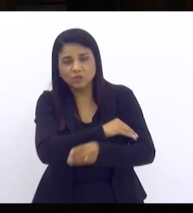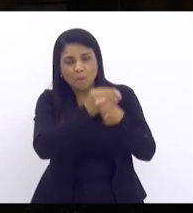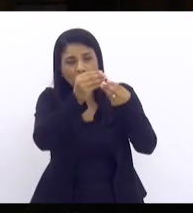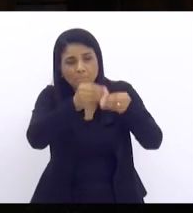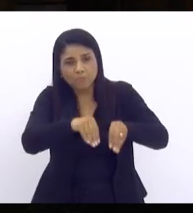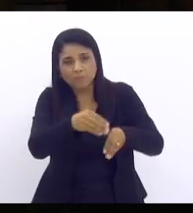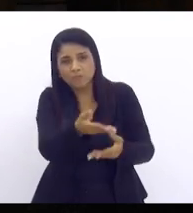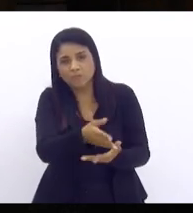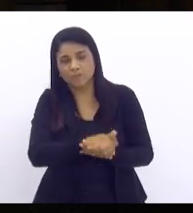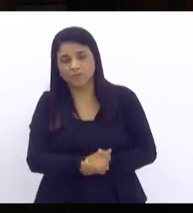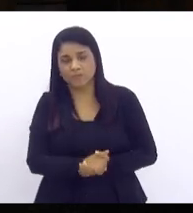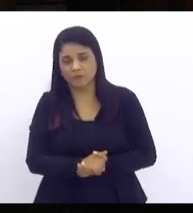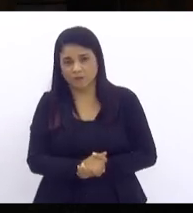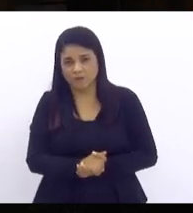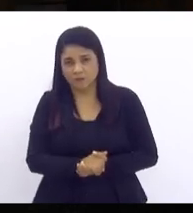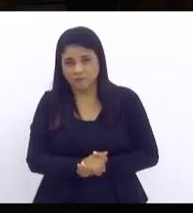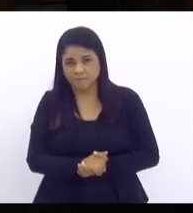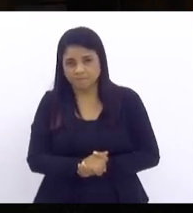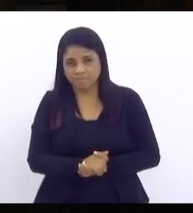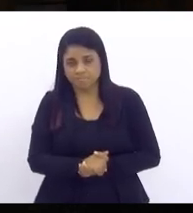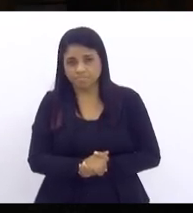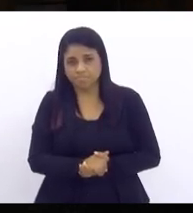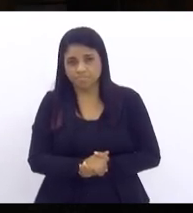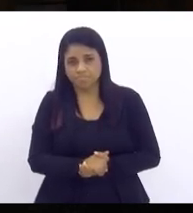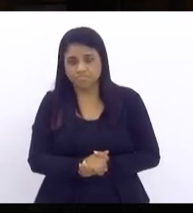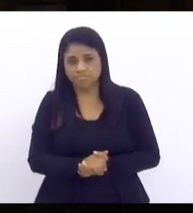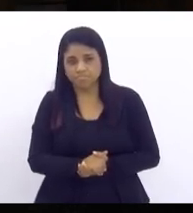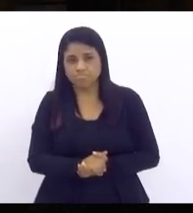Mas o que me leva a crer